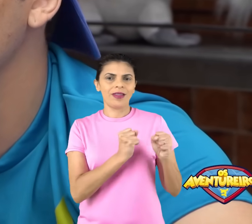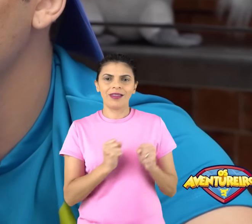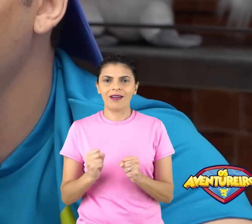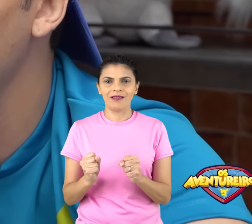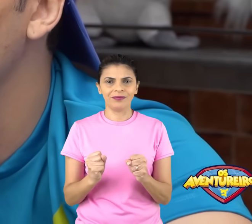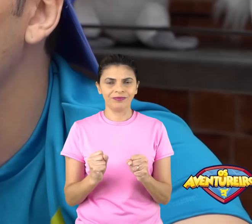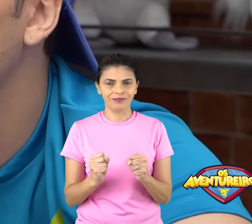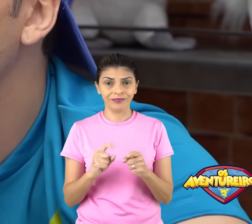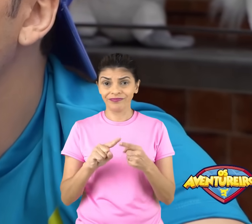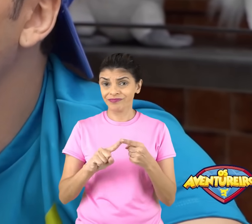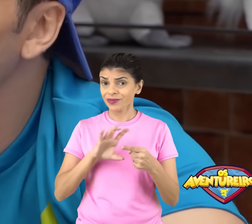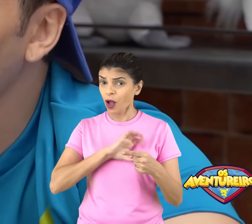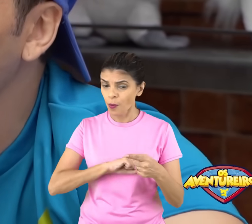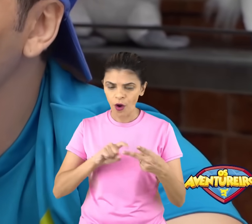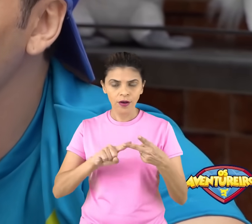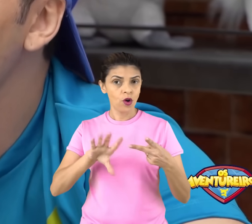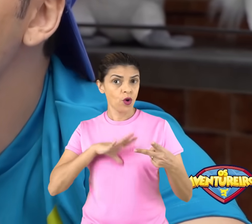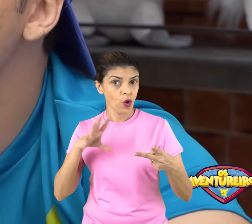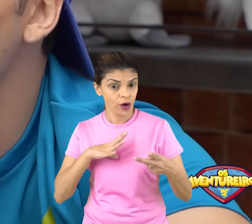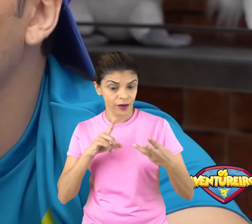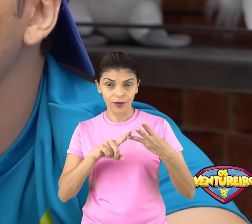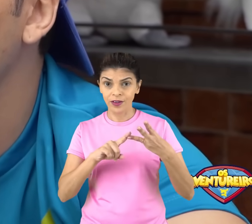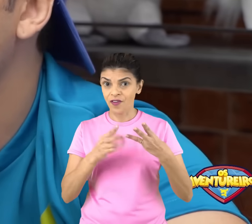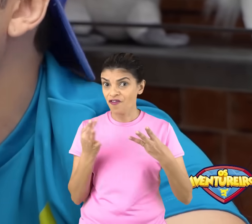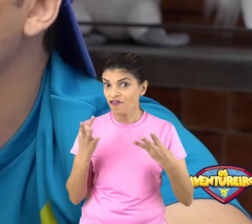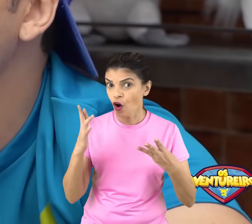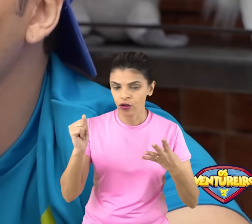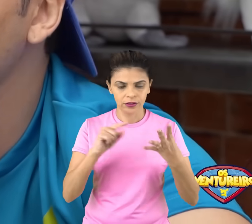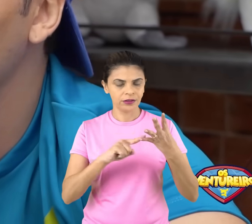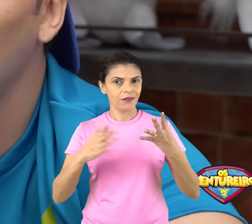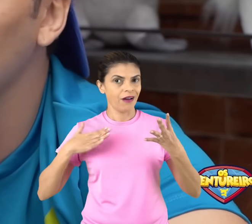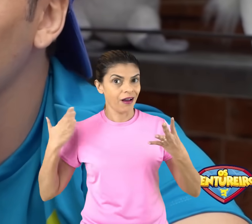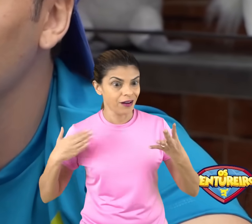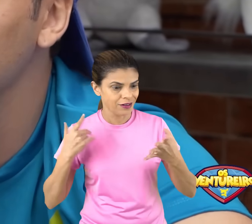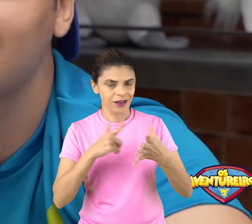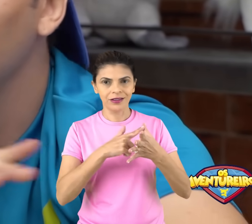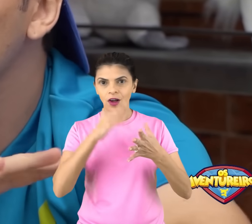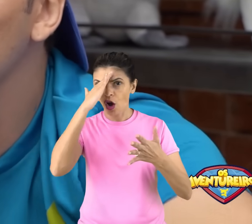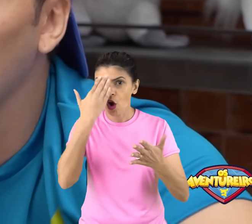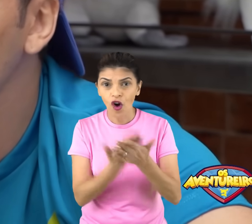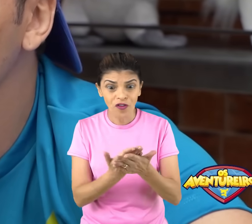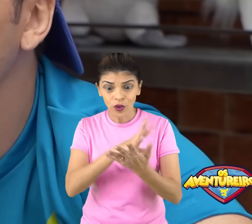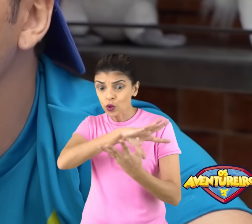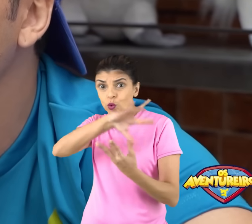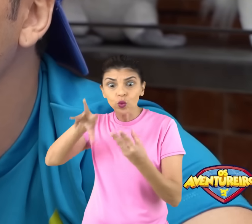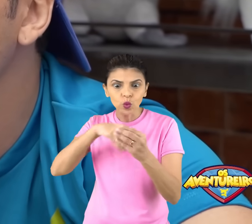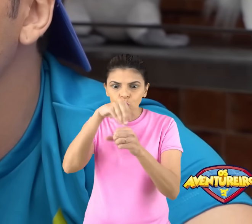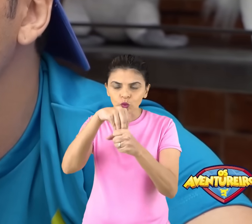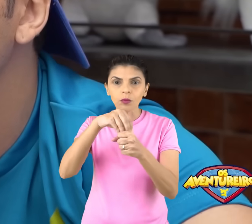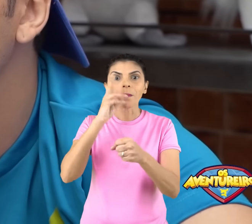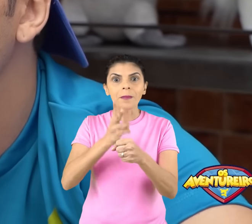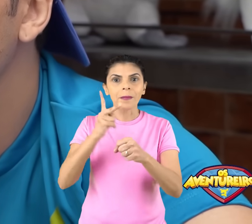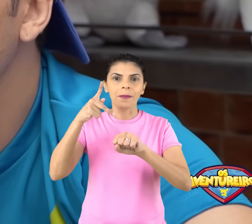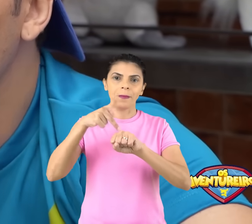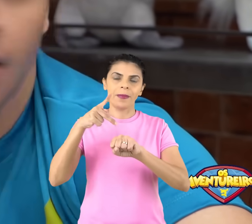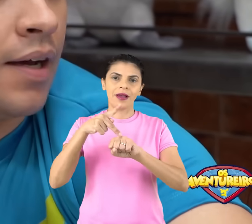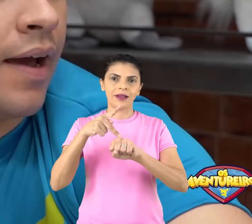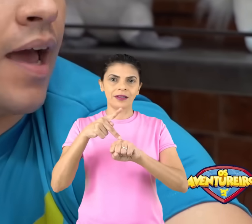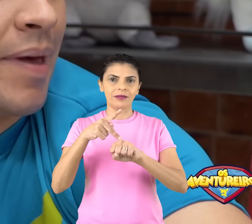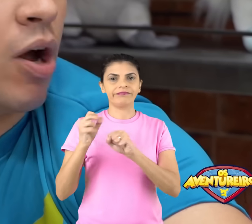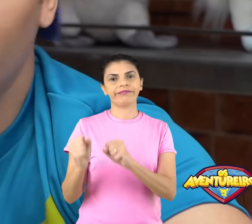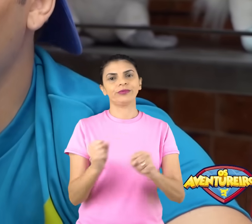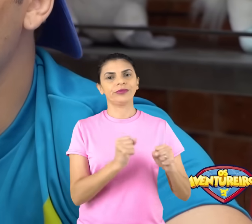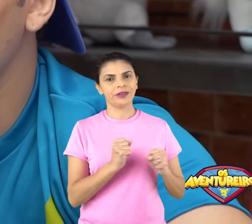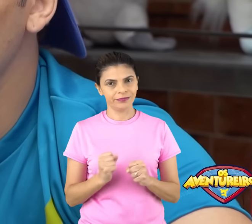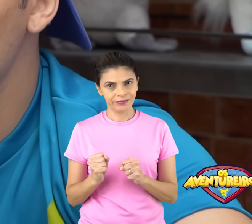juntos. Amor, coragem, força, alegria, confiança, todos os poderes juntos.